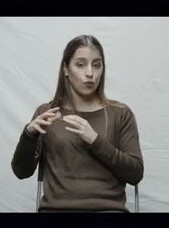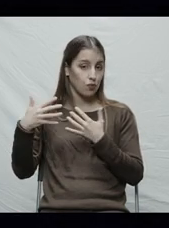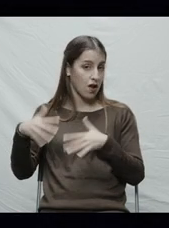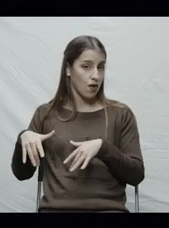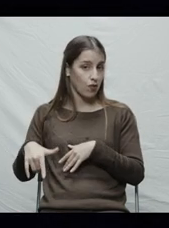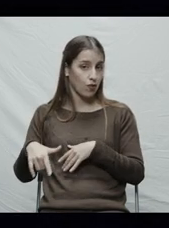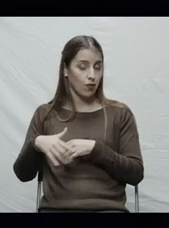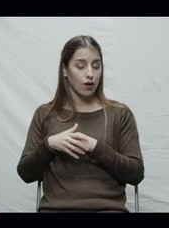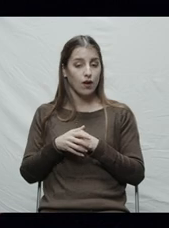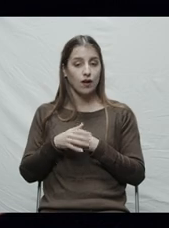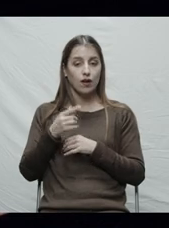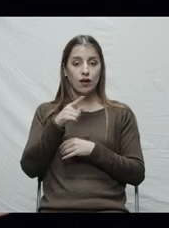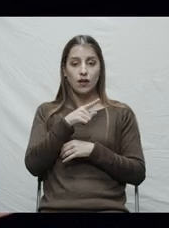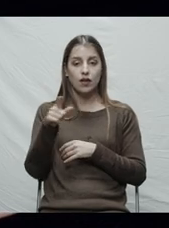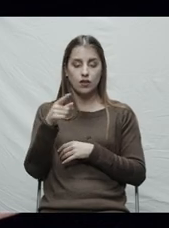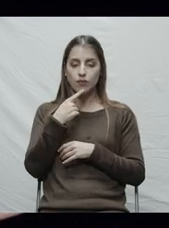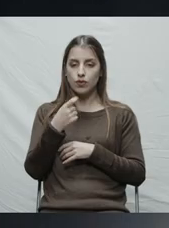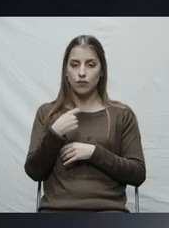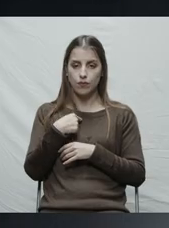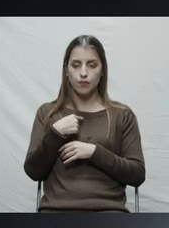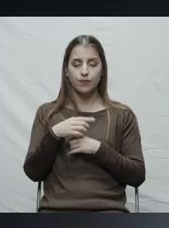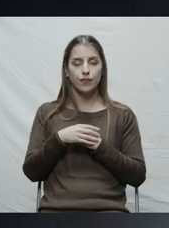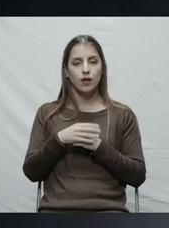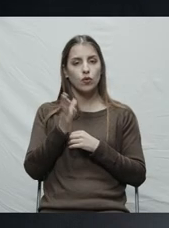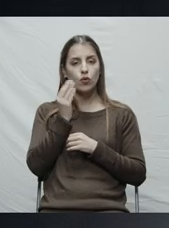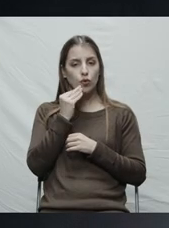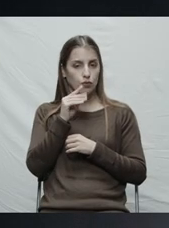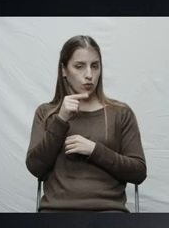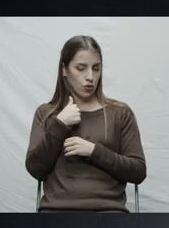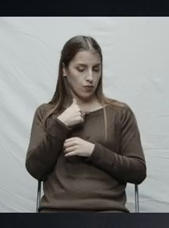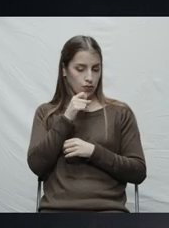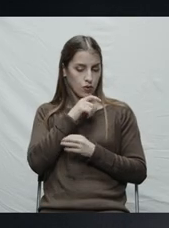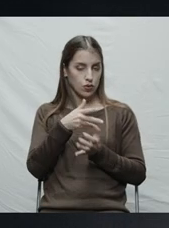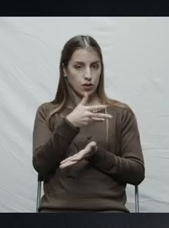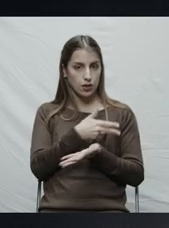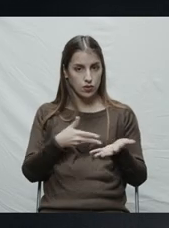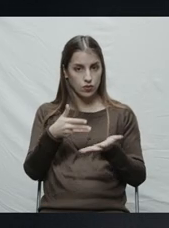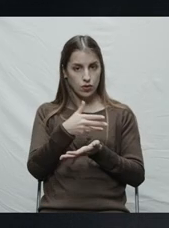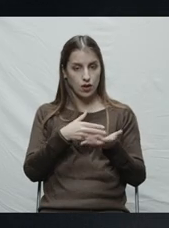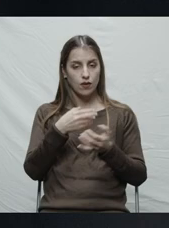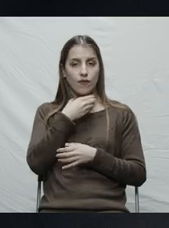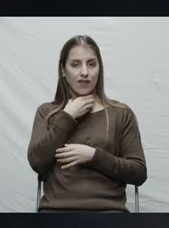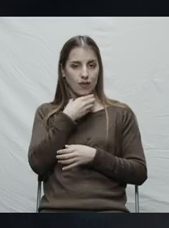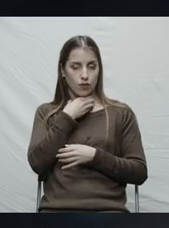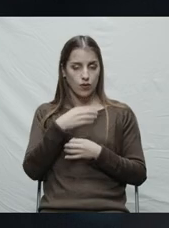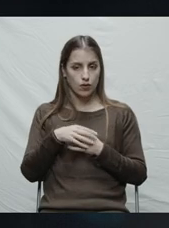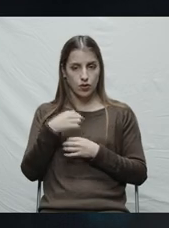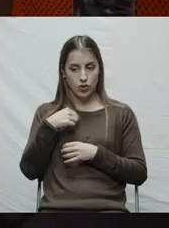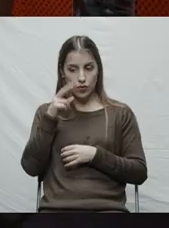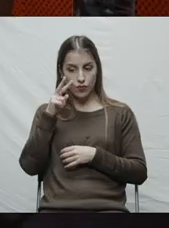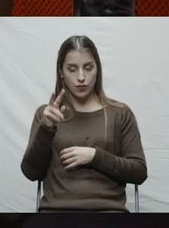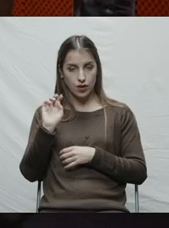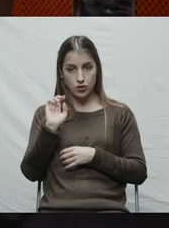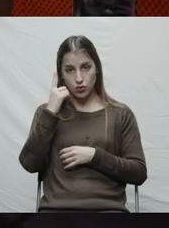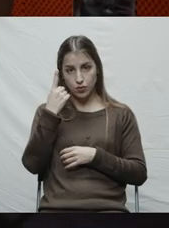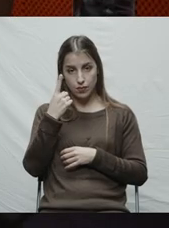pediram como é que eu podia relacionar a próxima criação com algo que tivesse a ver com a Vila do Conde. E eu descobri a casa do José Régio,